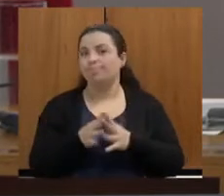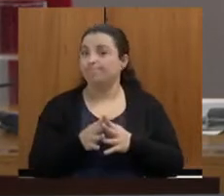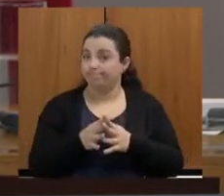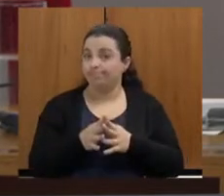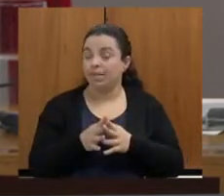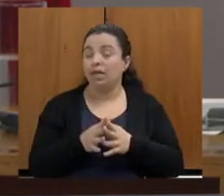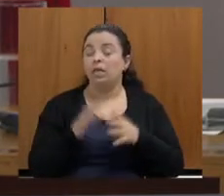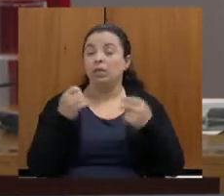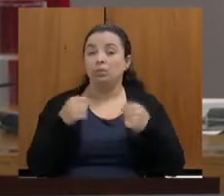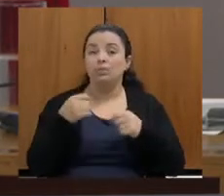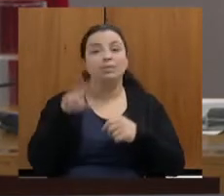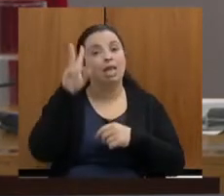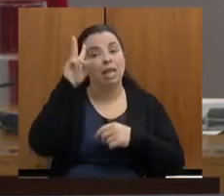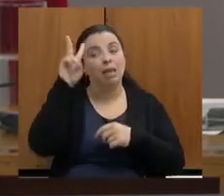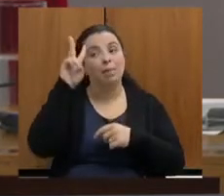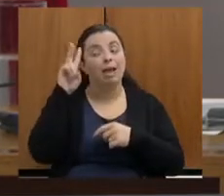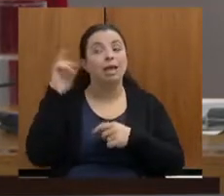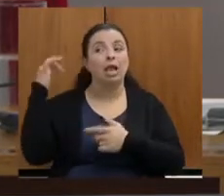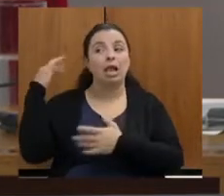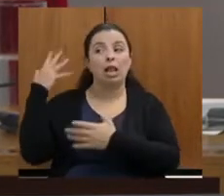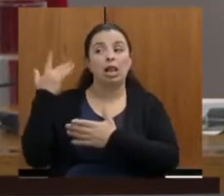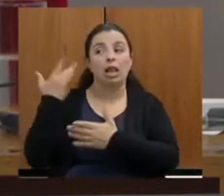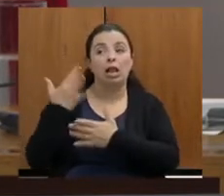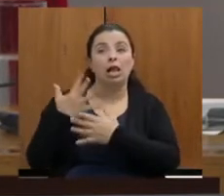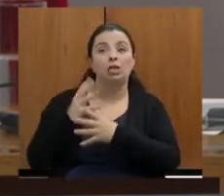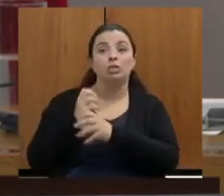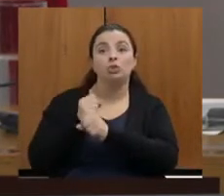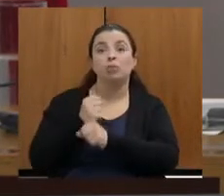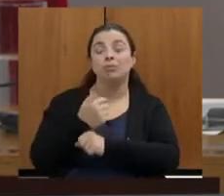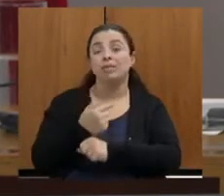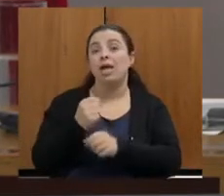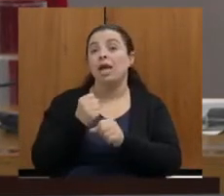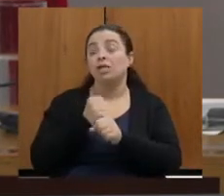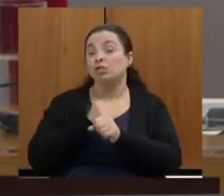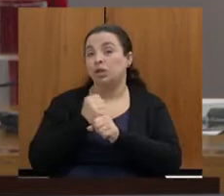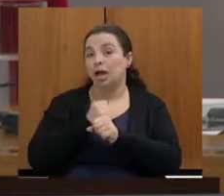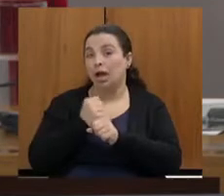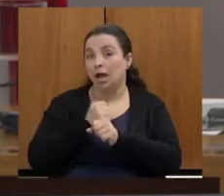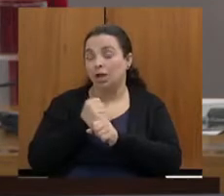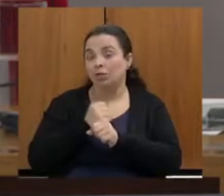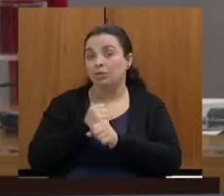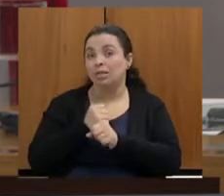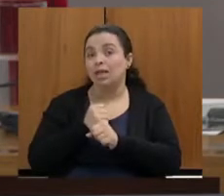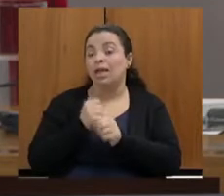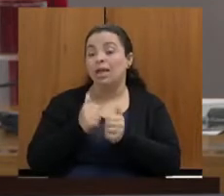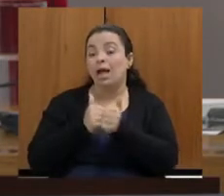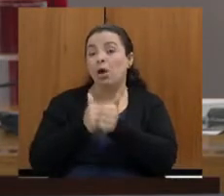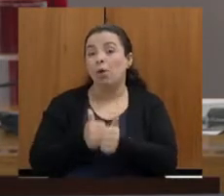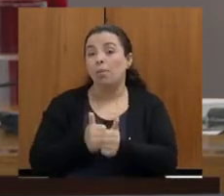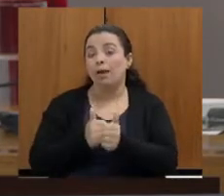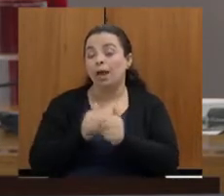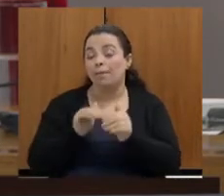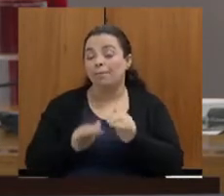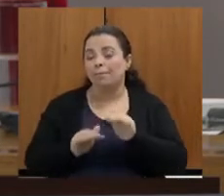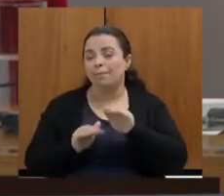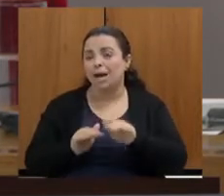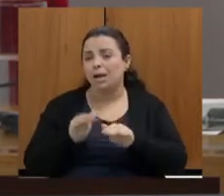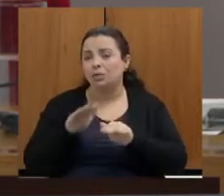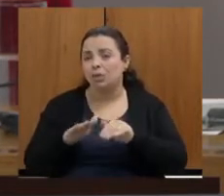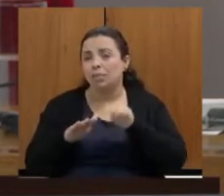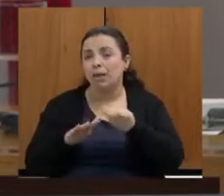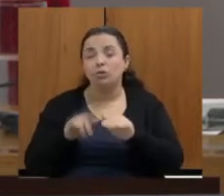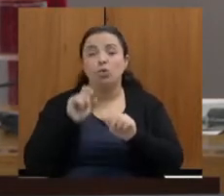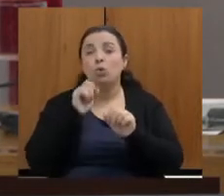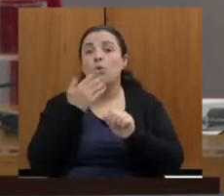todo o histórico de sete anos e acompanhar passo a passo que está sendo proposto é bom fazer um